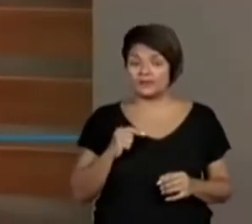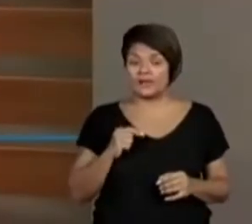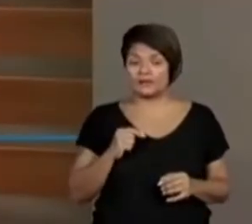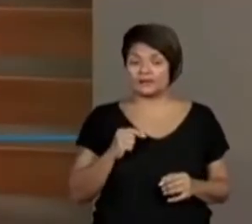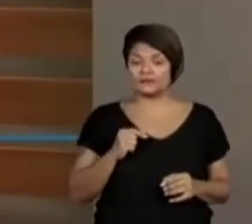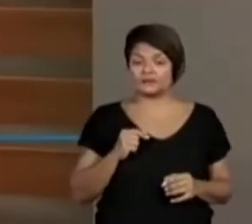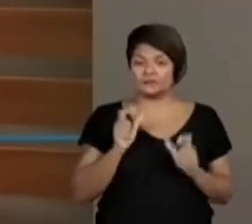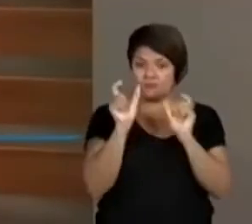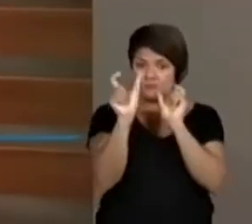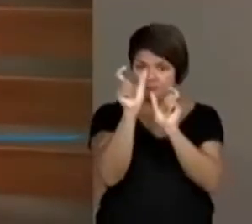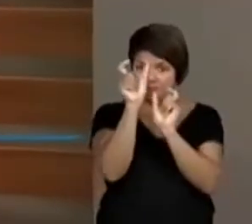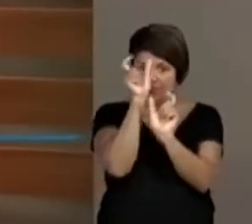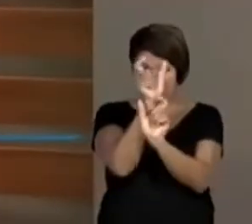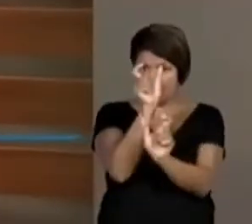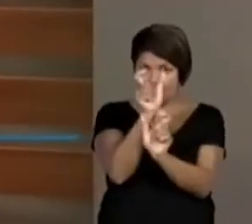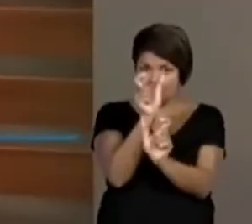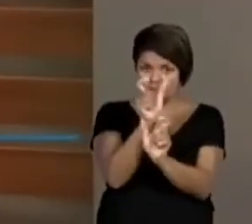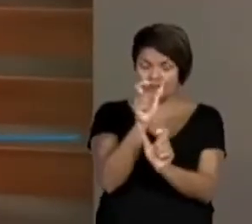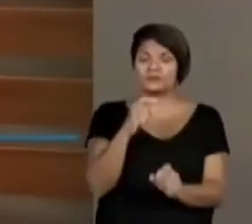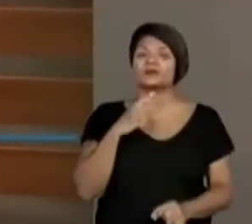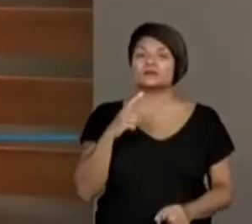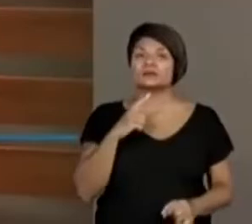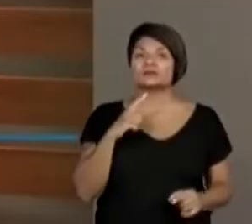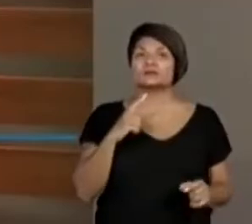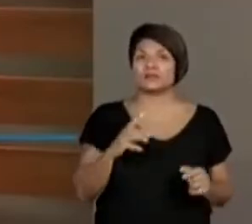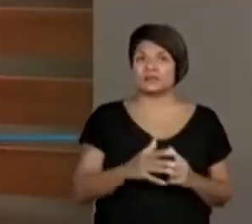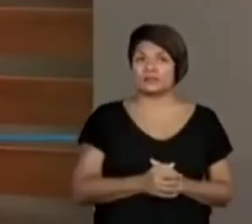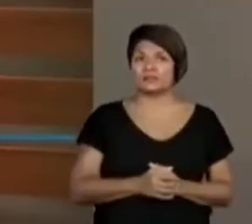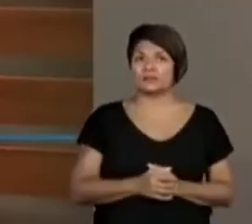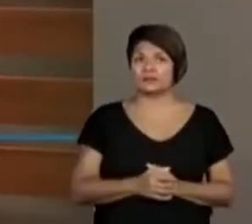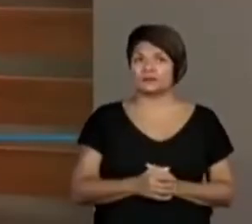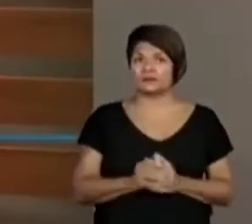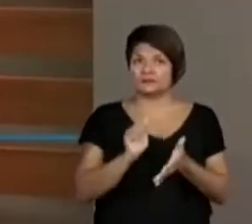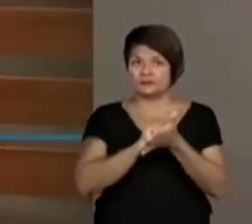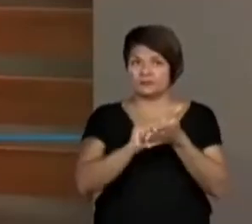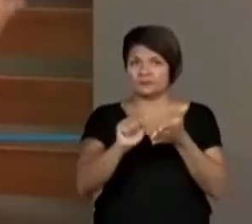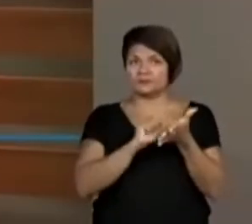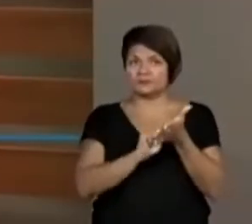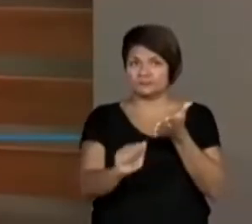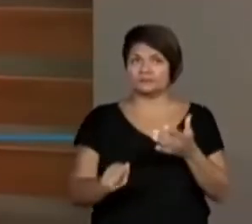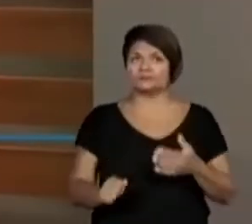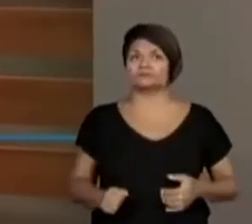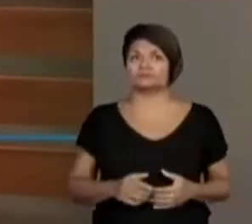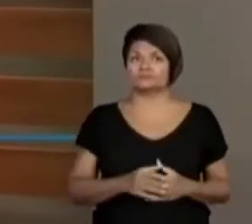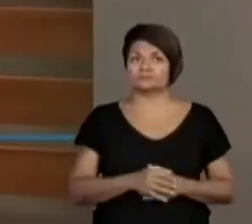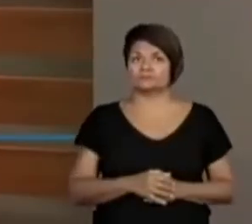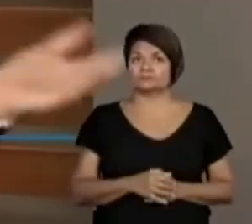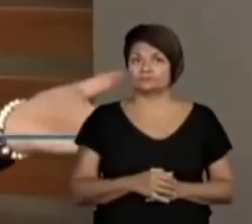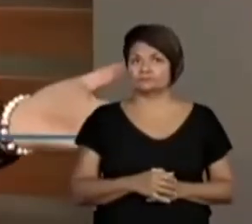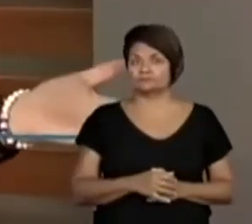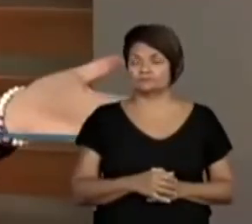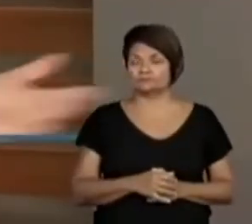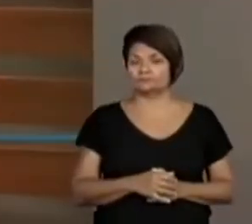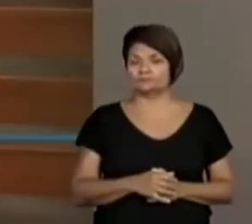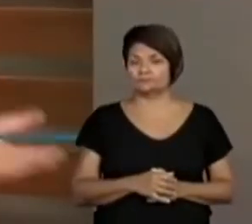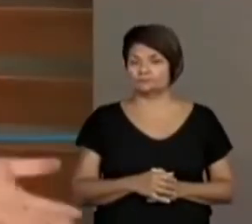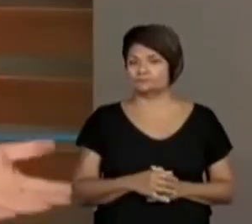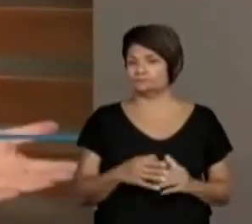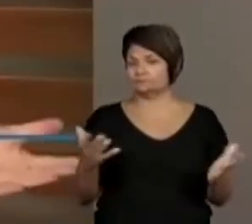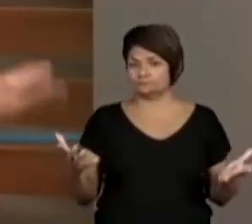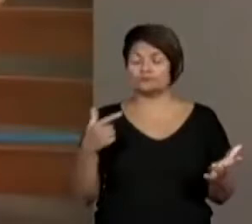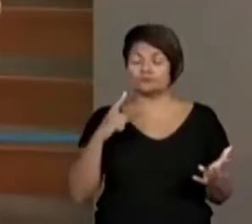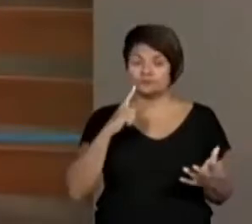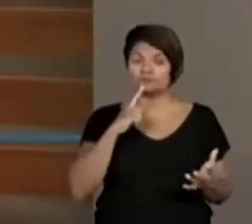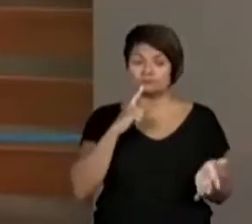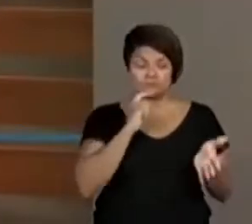palavras, ser a parlenda que tem que ser a marcada pelo que a professora ditou. 100%, todas